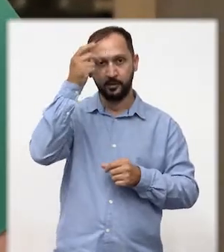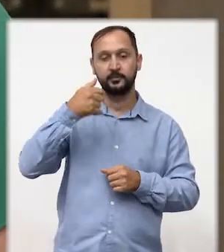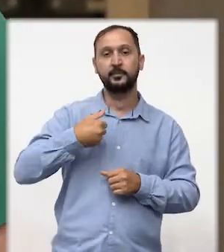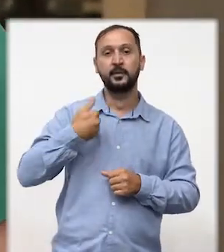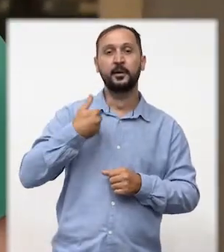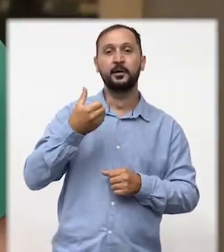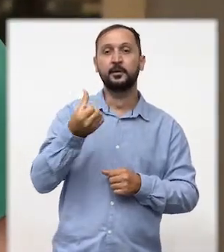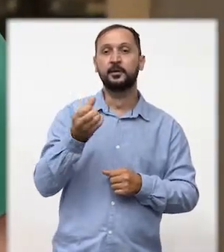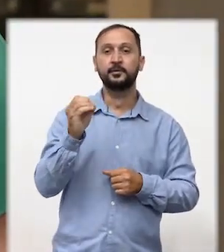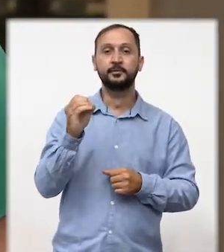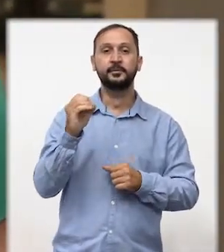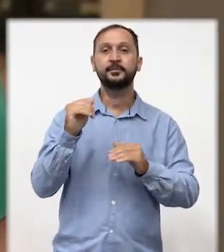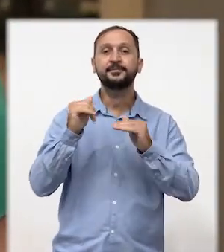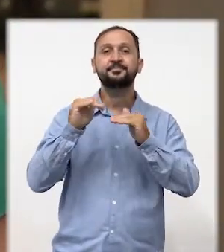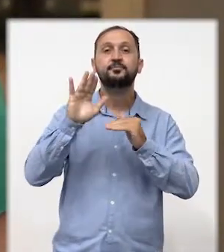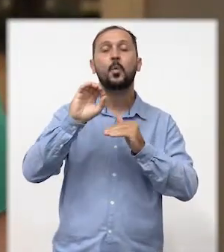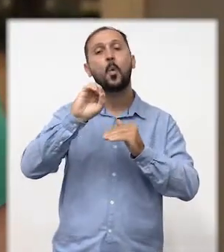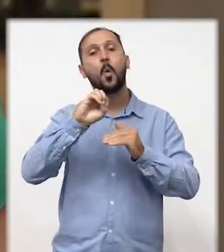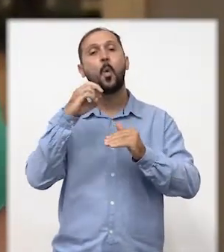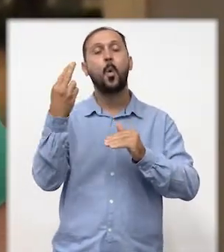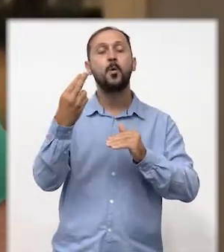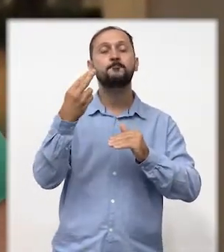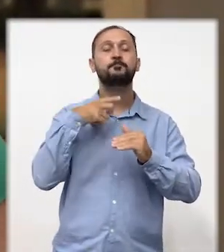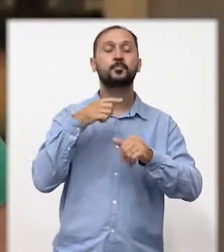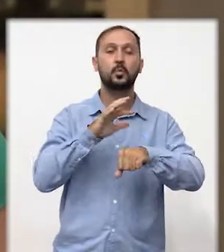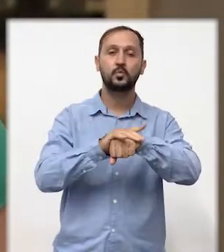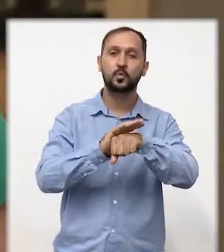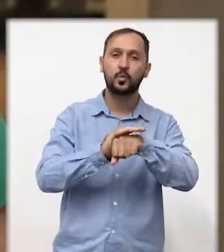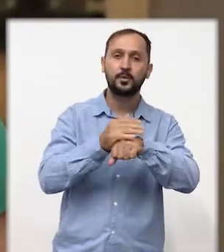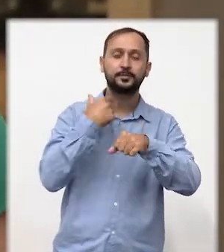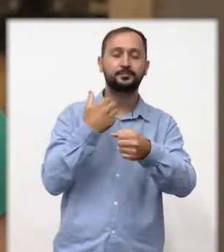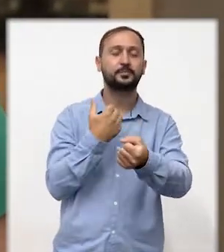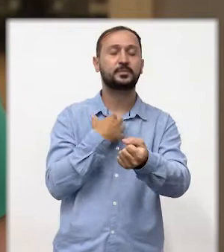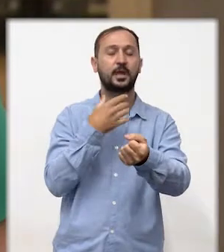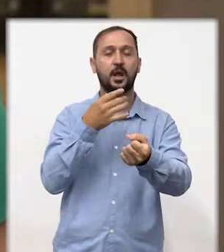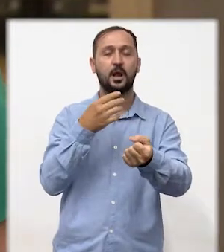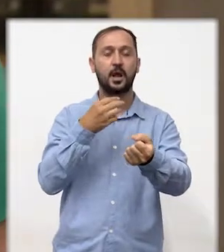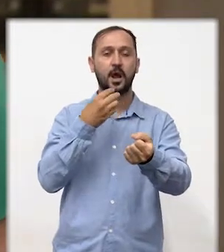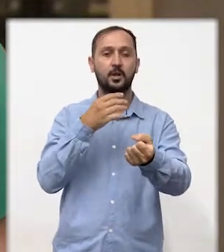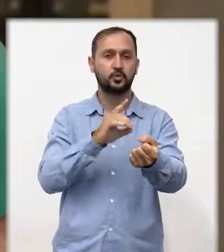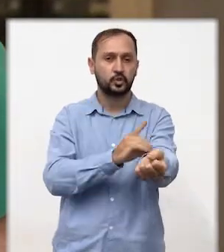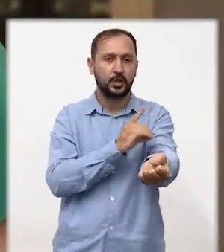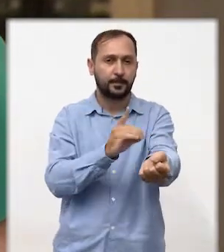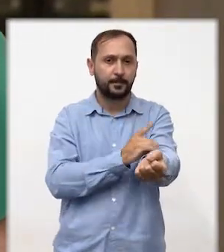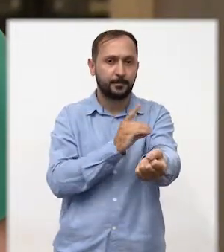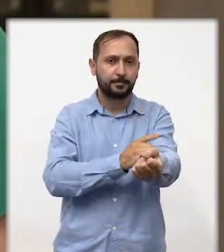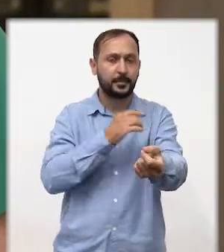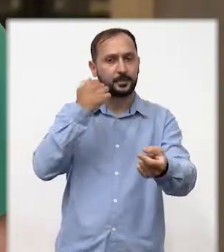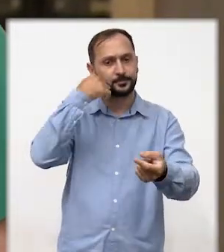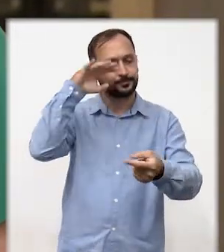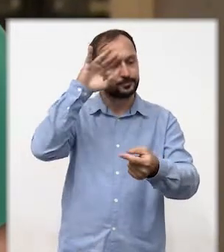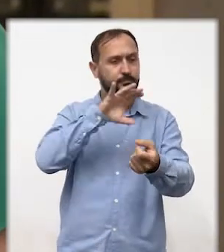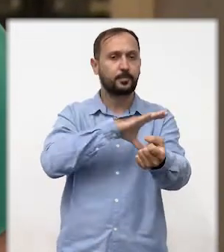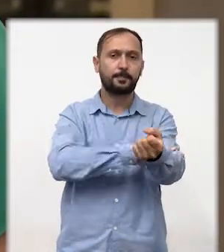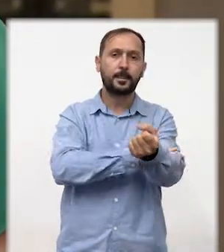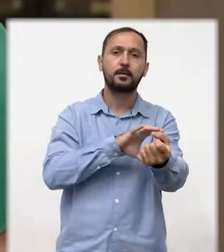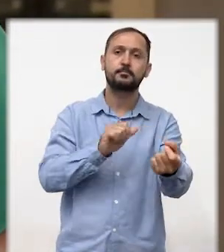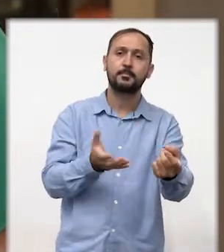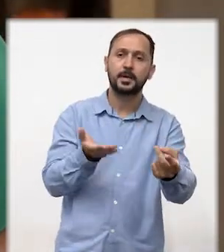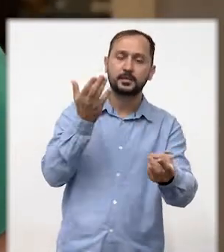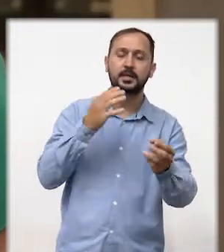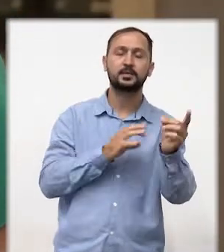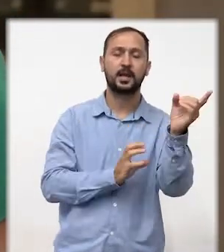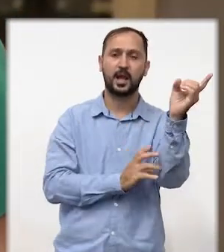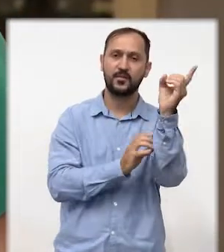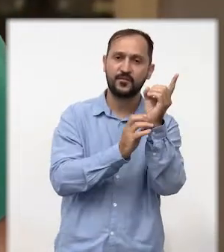de 60 anos ou pessoas com doenças de base, diabetes, hipertensão, problema renal, problema cardíaco, pacientes